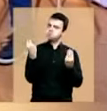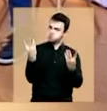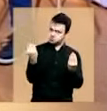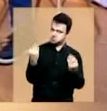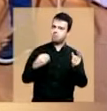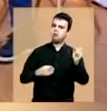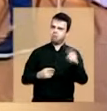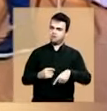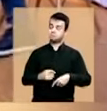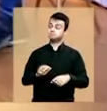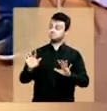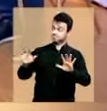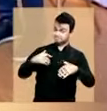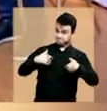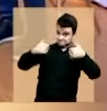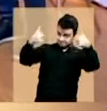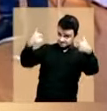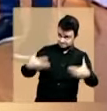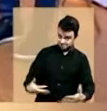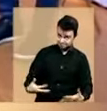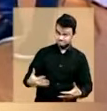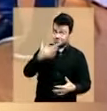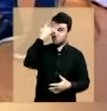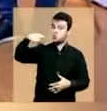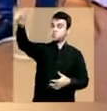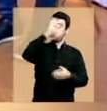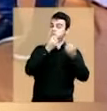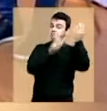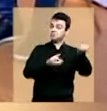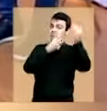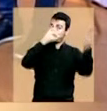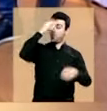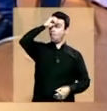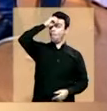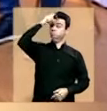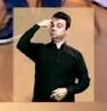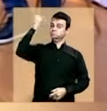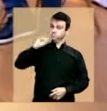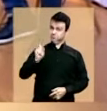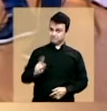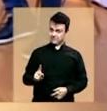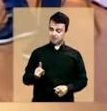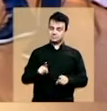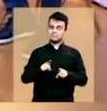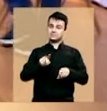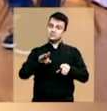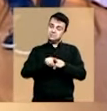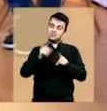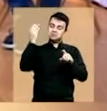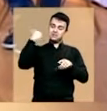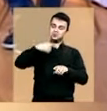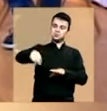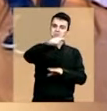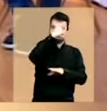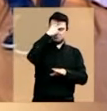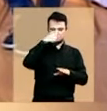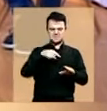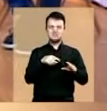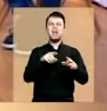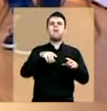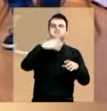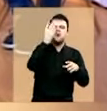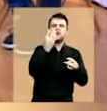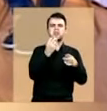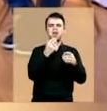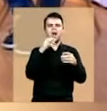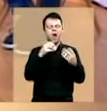alimentos. Detalhe, o que a gente está falando aqui, e há talvez uma desinformação, um preconceito lá de casa, e talvez da gente mesmo, isso aí não é alimento podre,